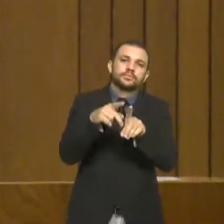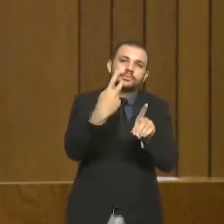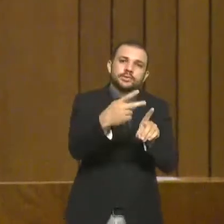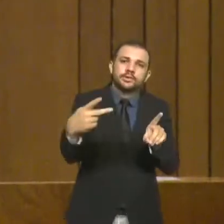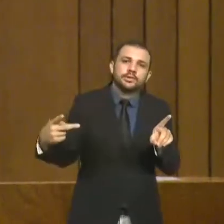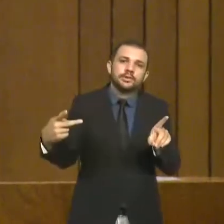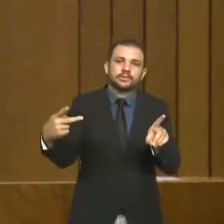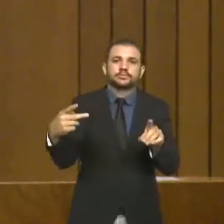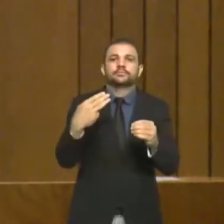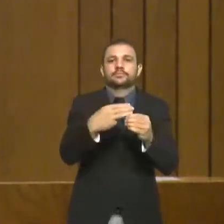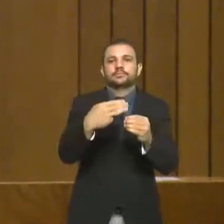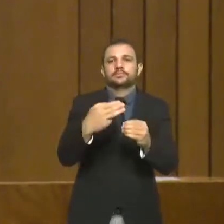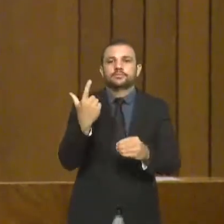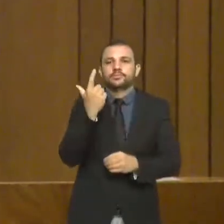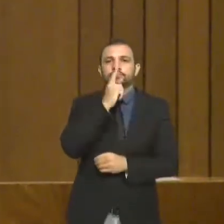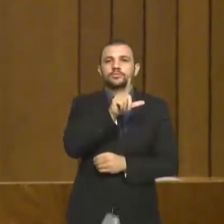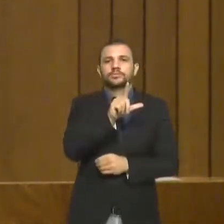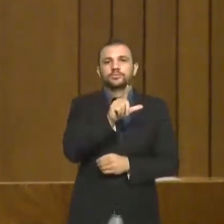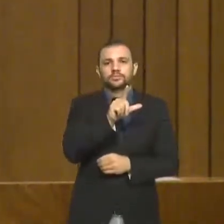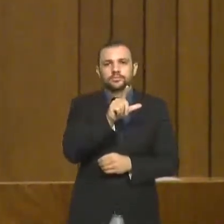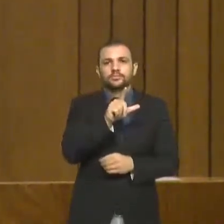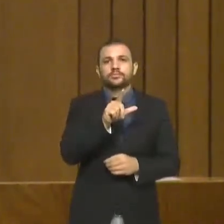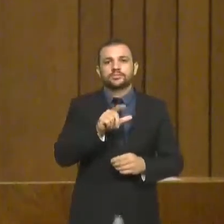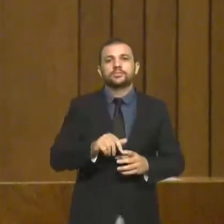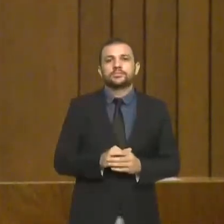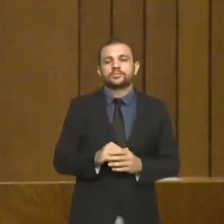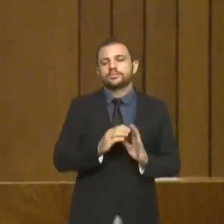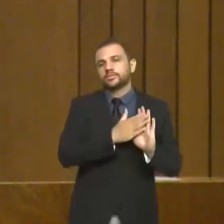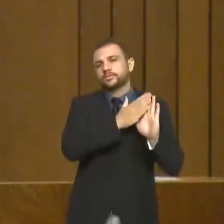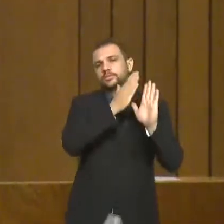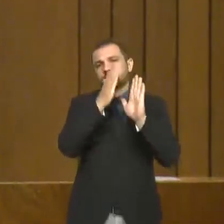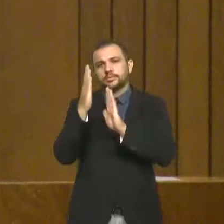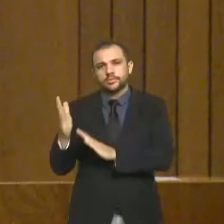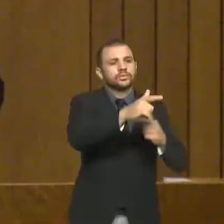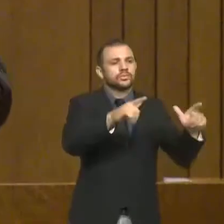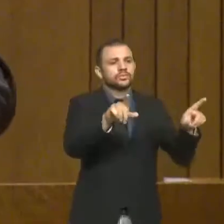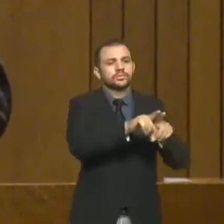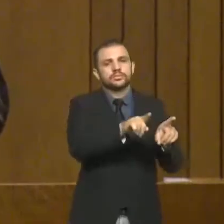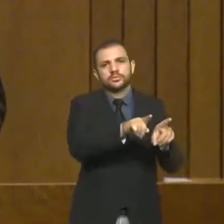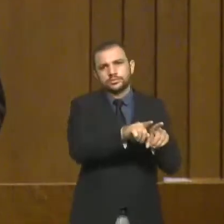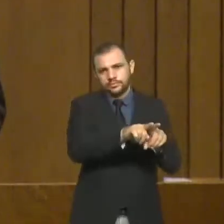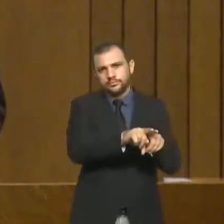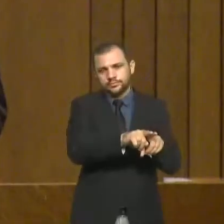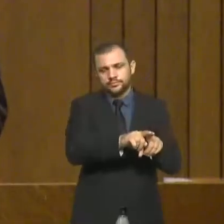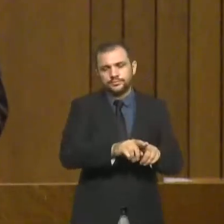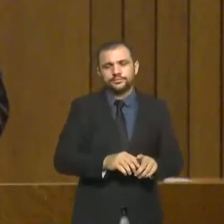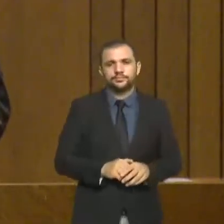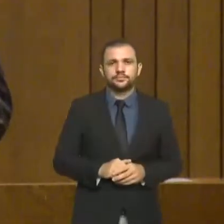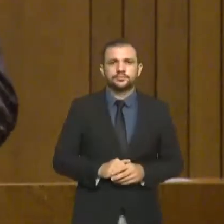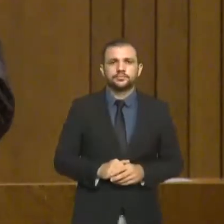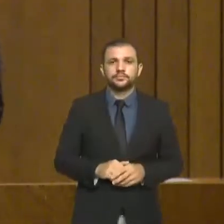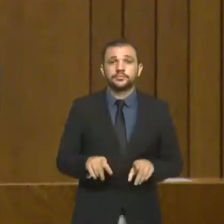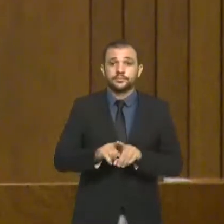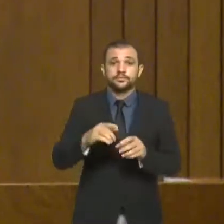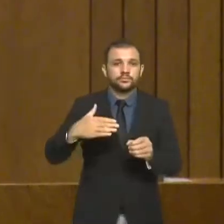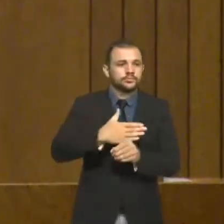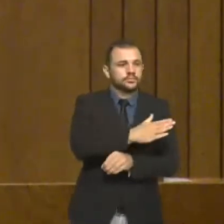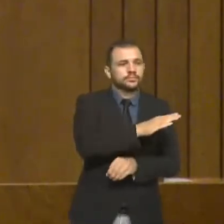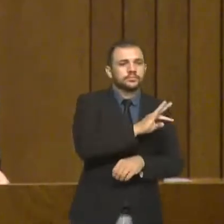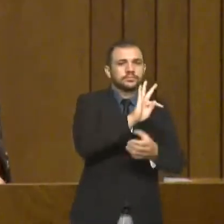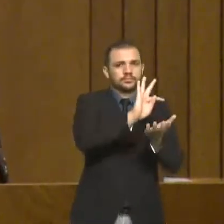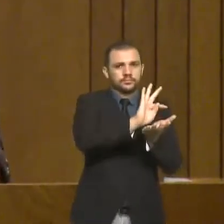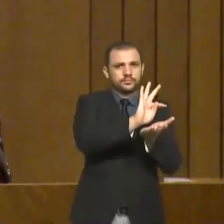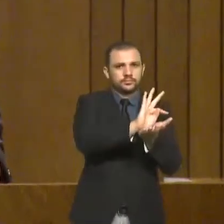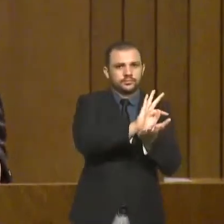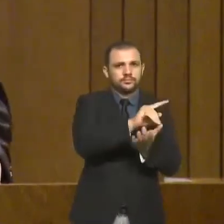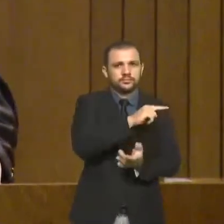esses municípios todos, né, obtiveram ao longo desses 27 anos. O deputado Fábio Braga pediu melhorias na